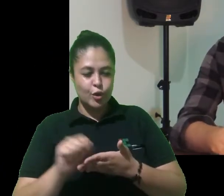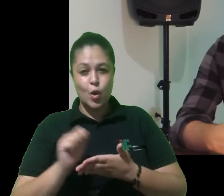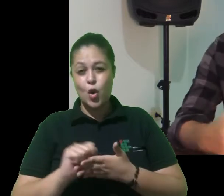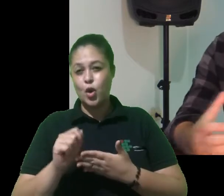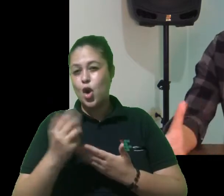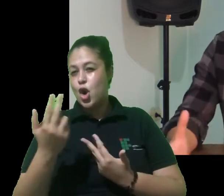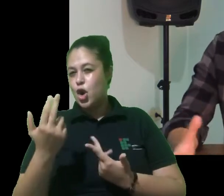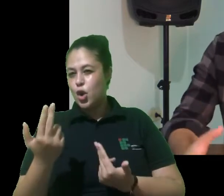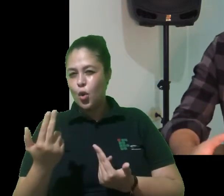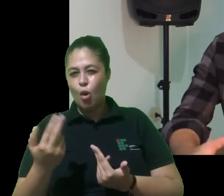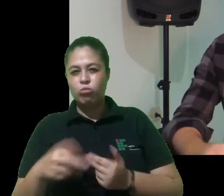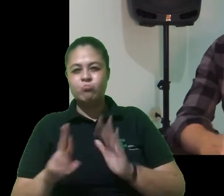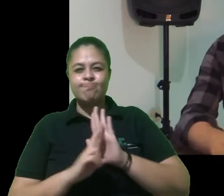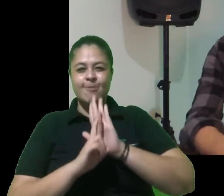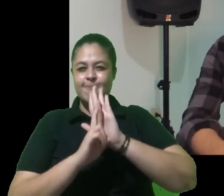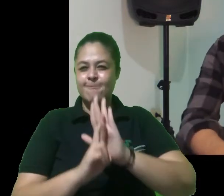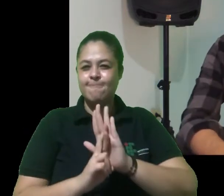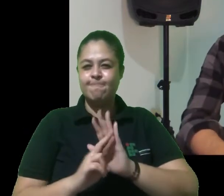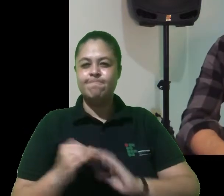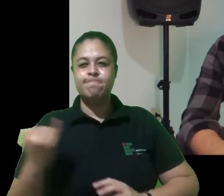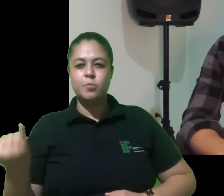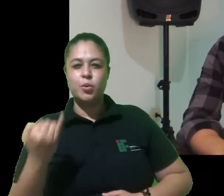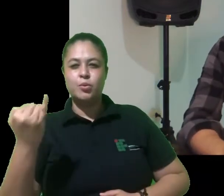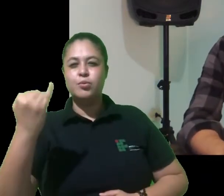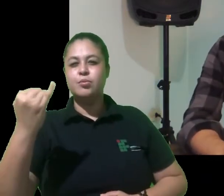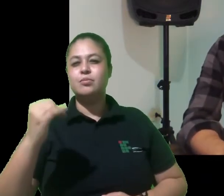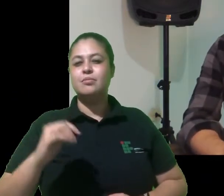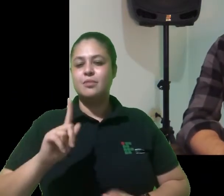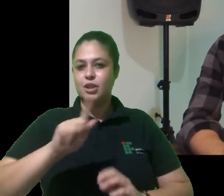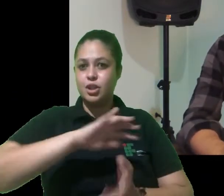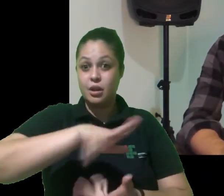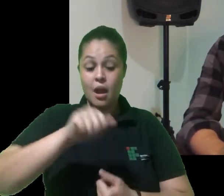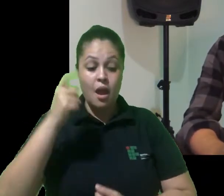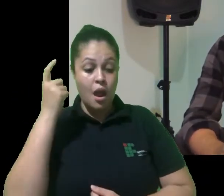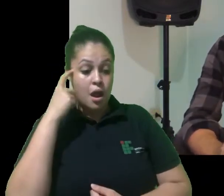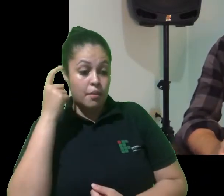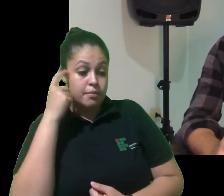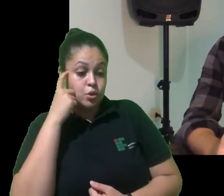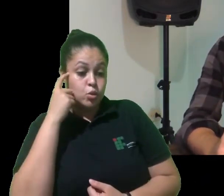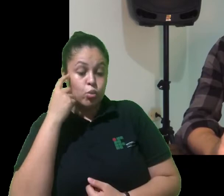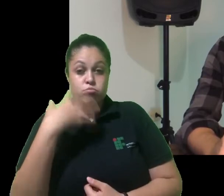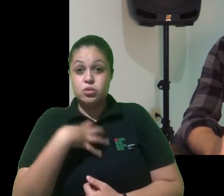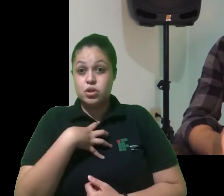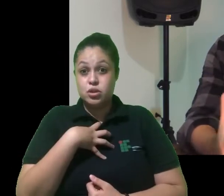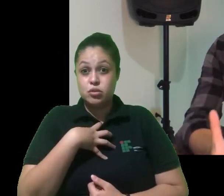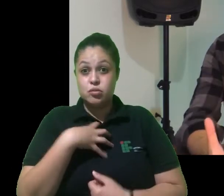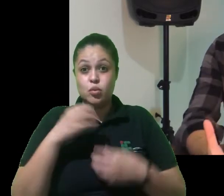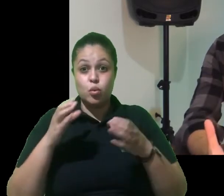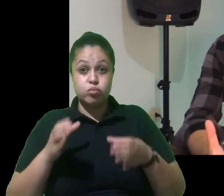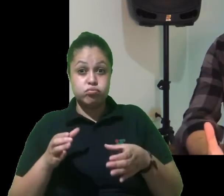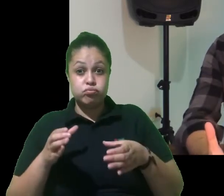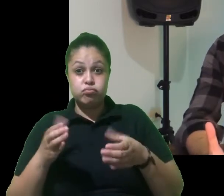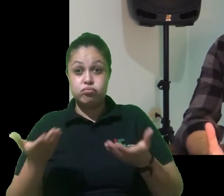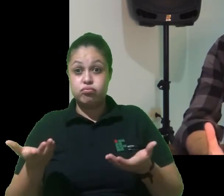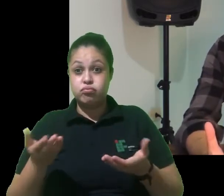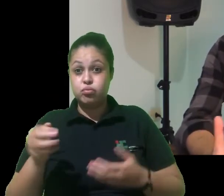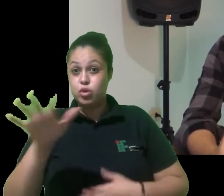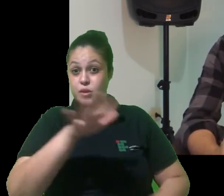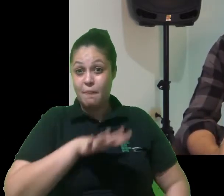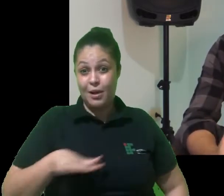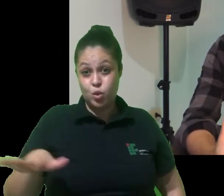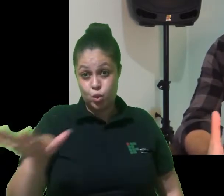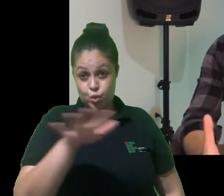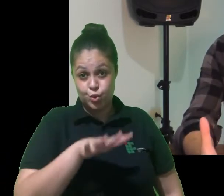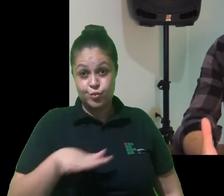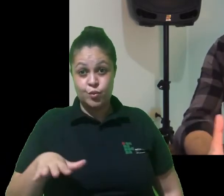autores considerados pais da geografia moderna, ele pensou um sentido de espaço